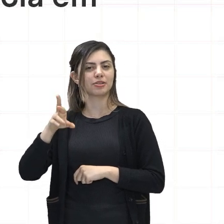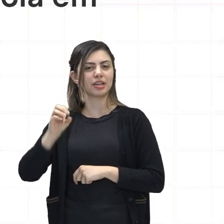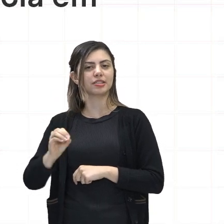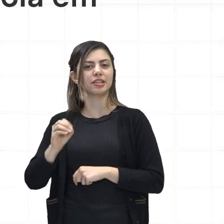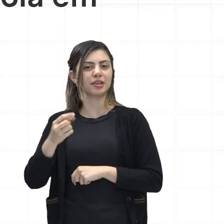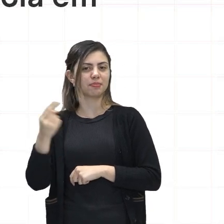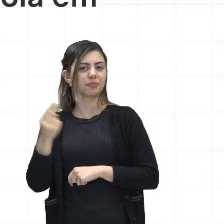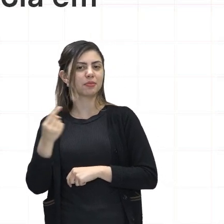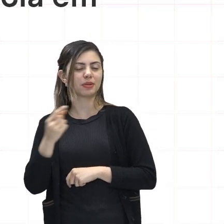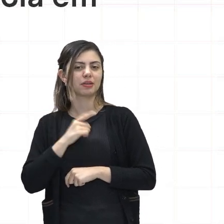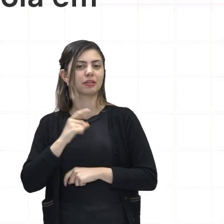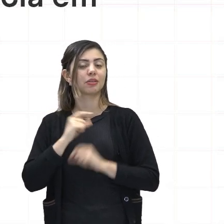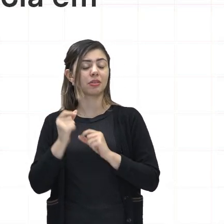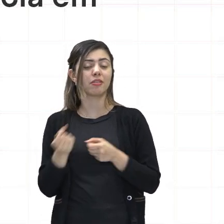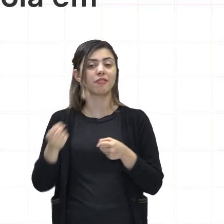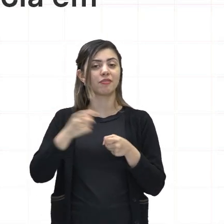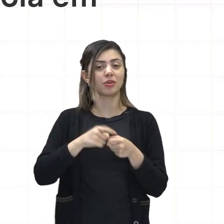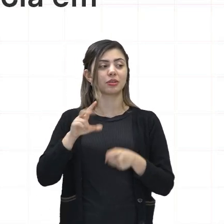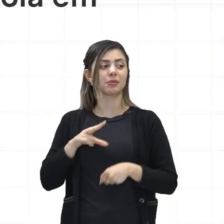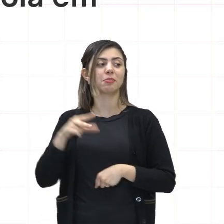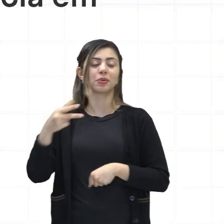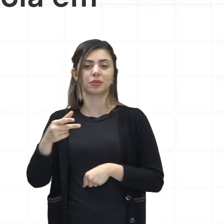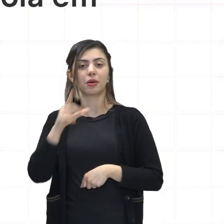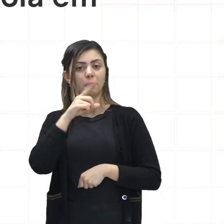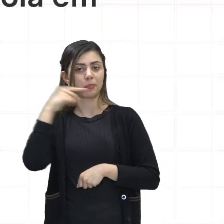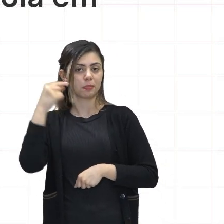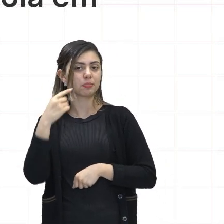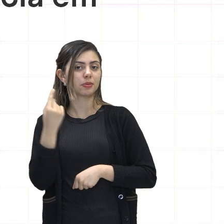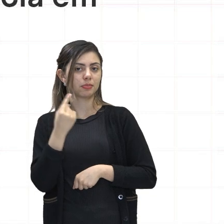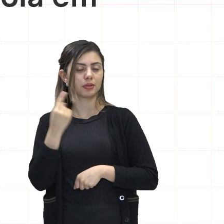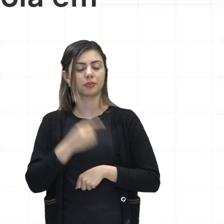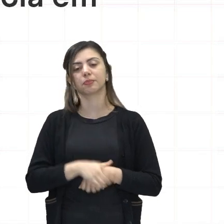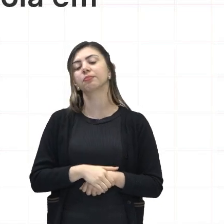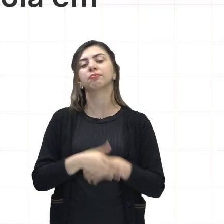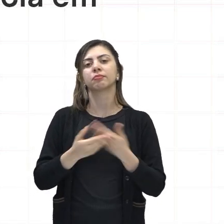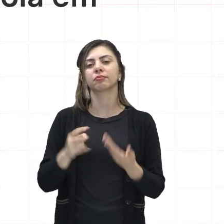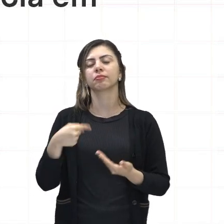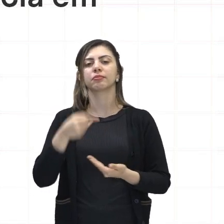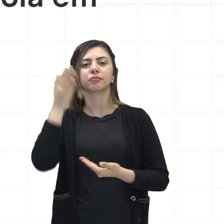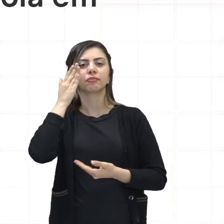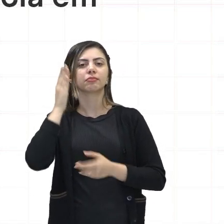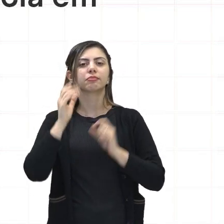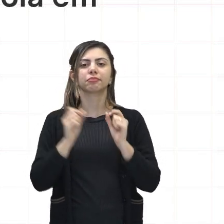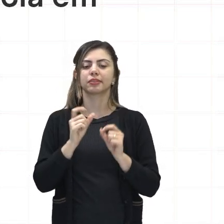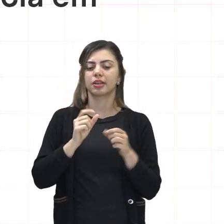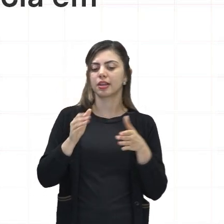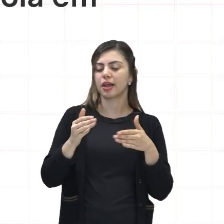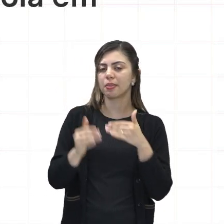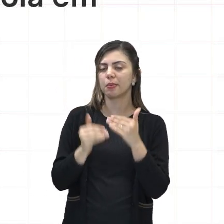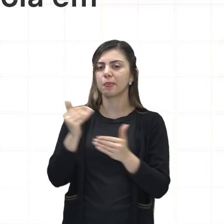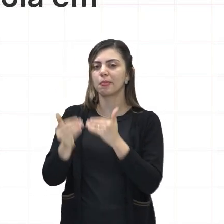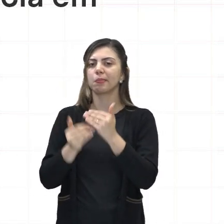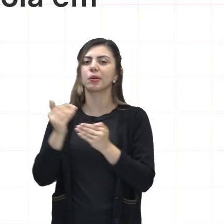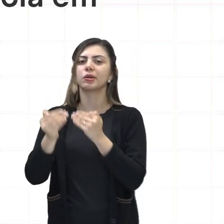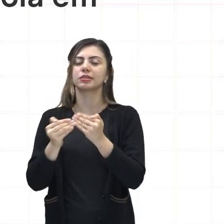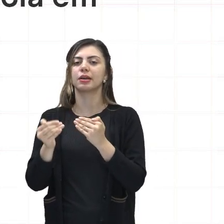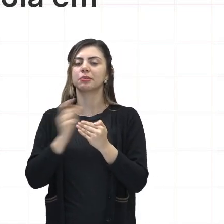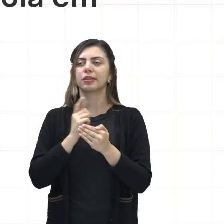Portugal. Ok? Então, sabemos então que vamos ter dentro desses processos todos, iniciando com o ciclo